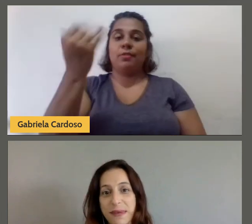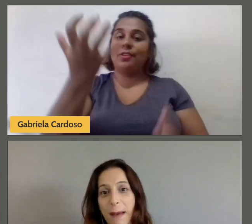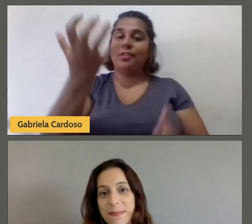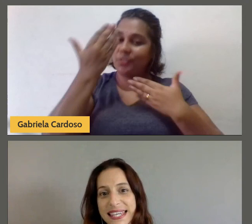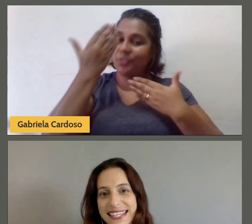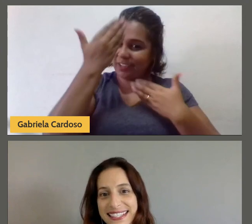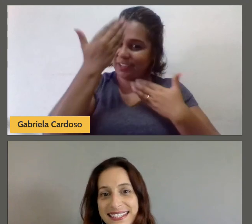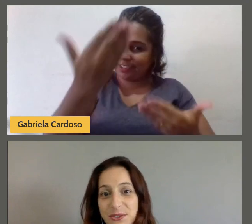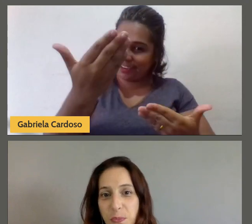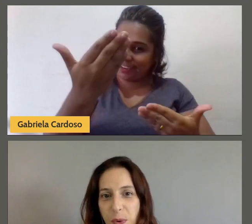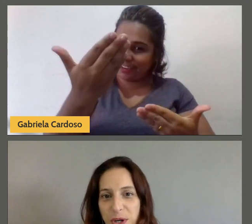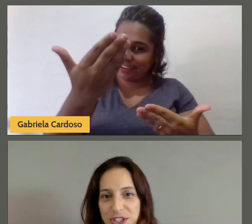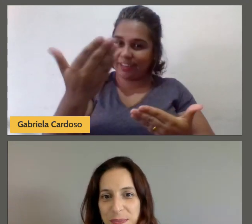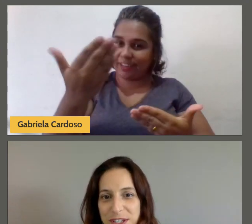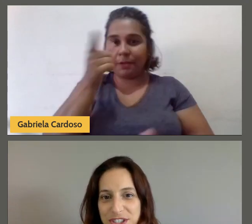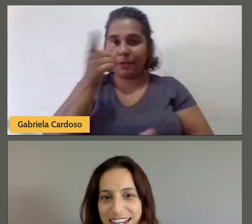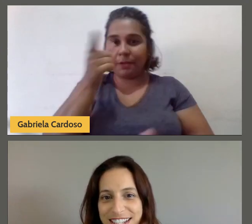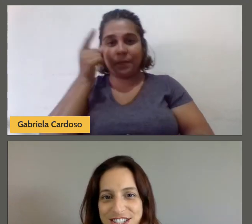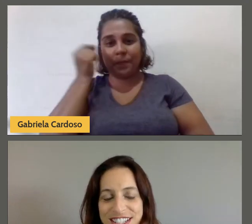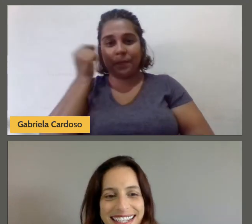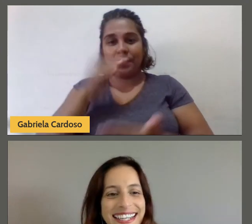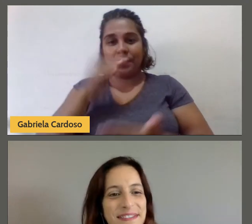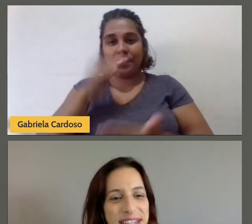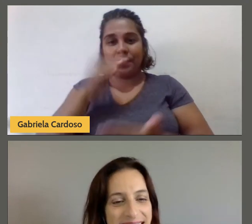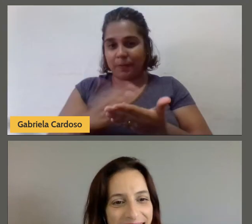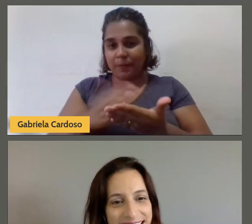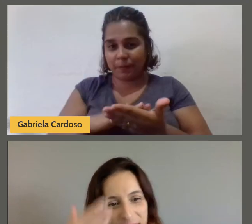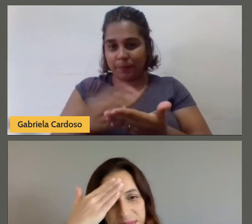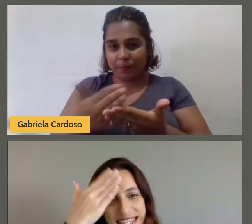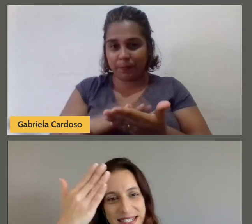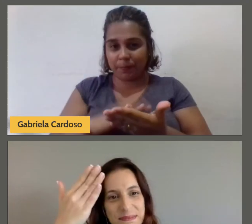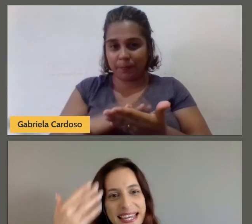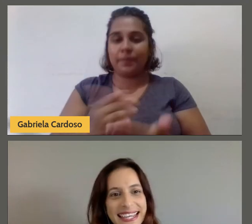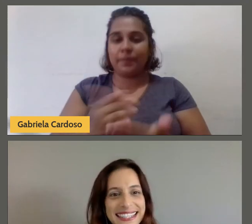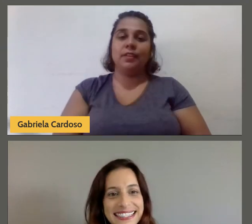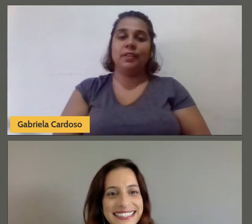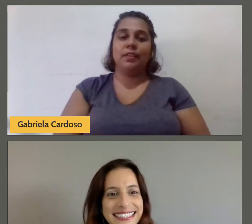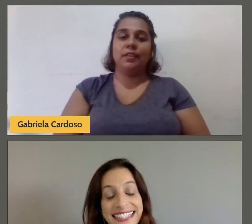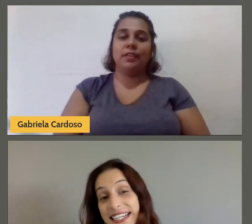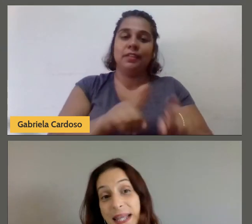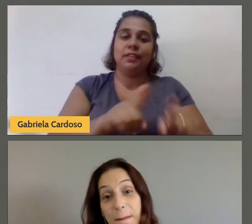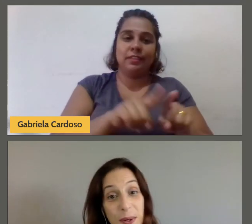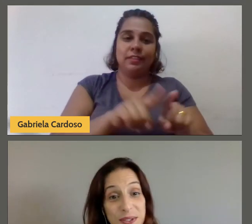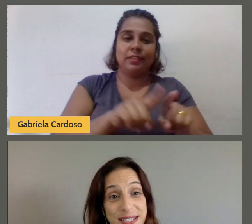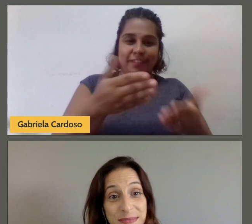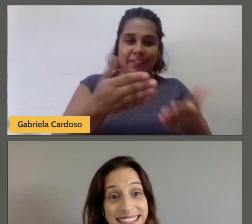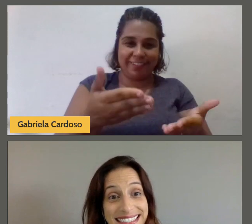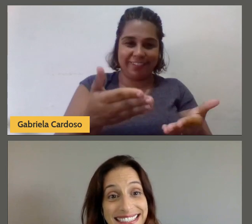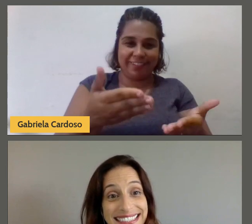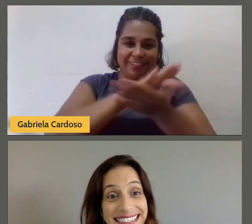a Gabi, que deu suporte aqui para a gente. Obrigada, Camila, também, e até a